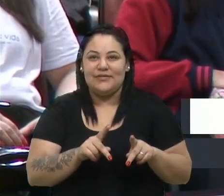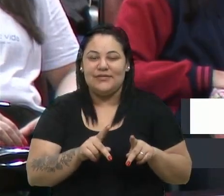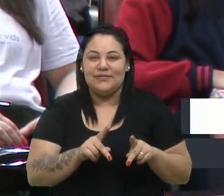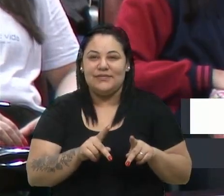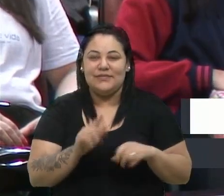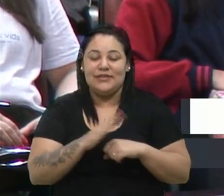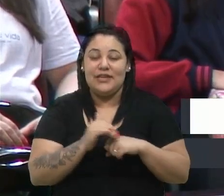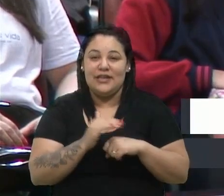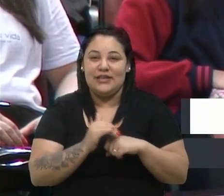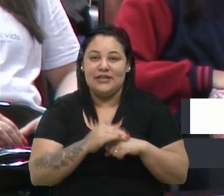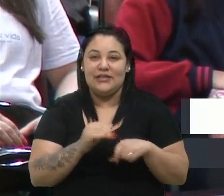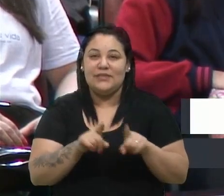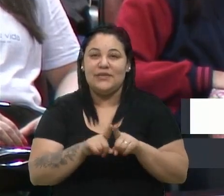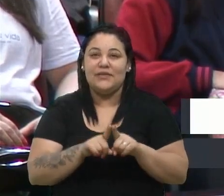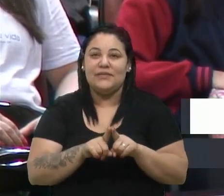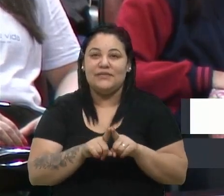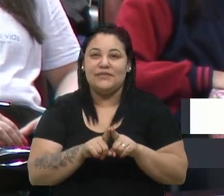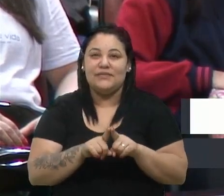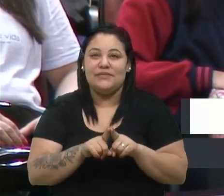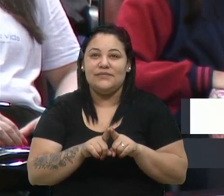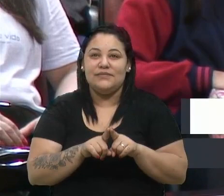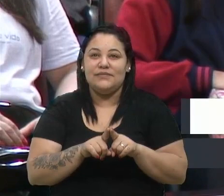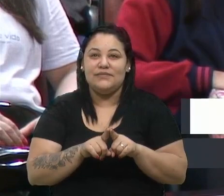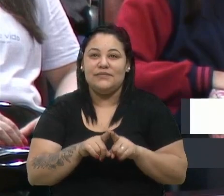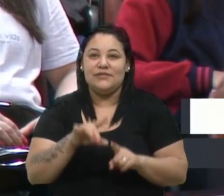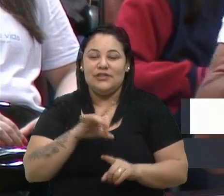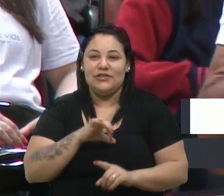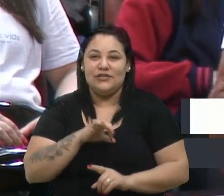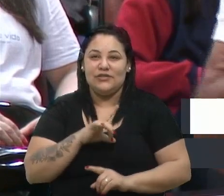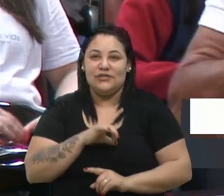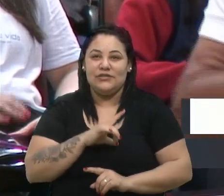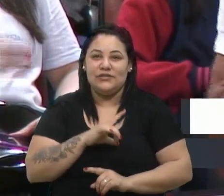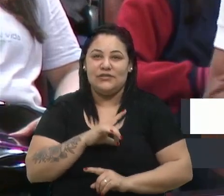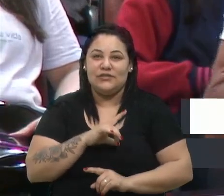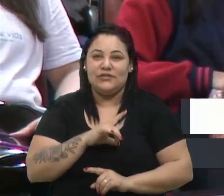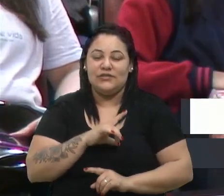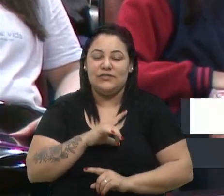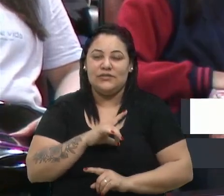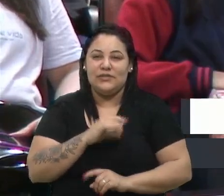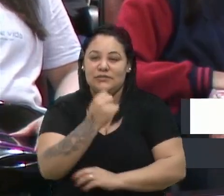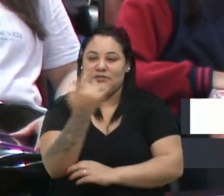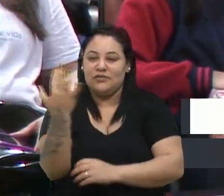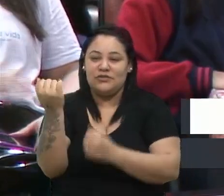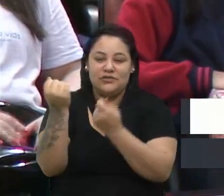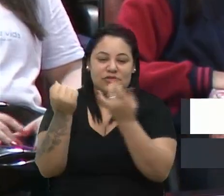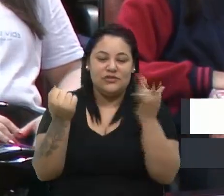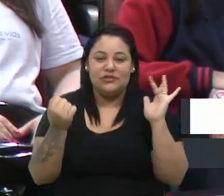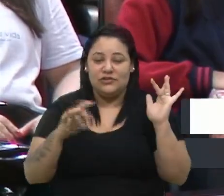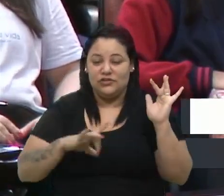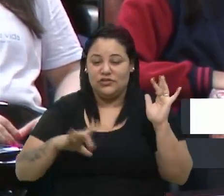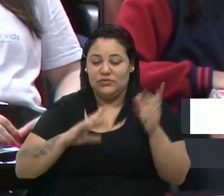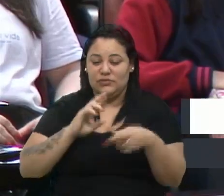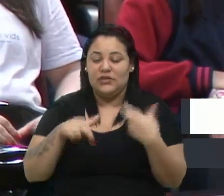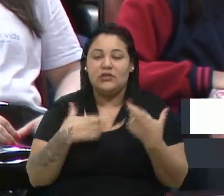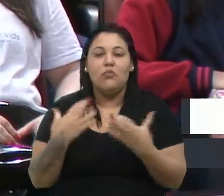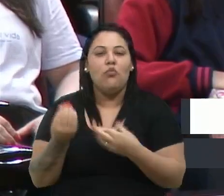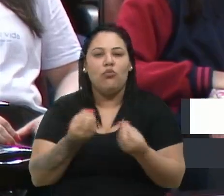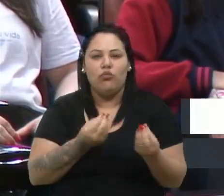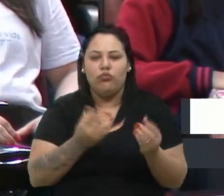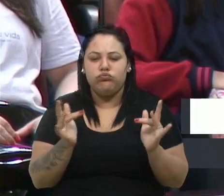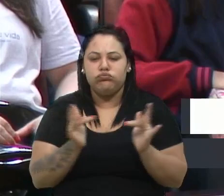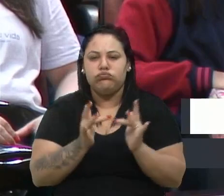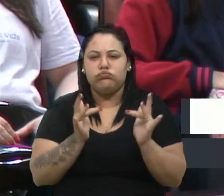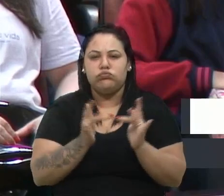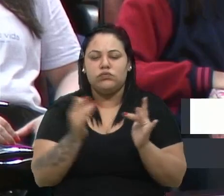qual eu tinha uma chácara, né? Tunas Altas, Tunas Baixas, e tinha uma relação muito importante aí. Mas primeiro eu